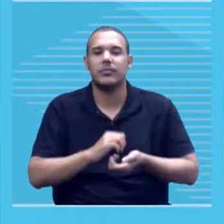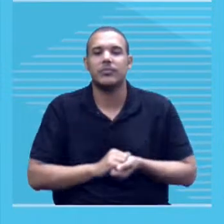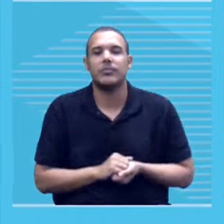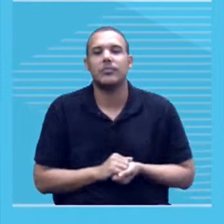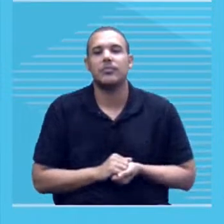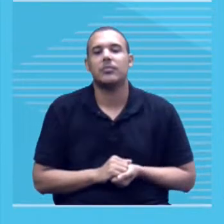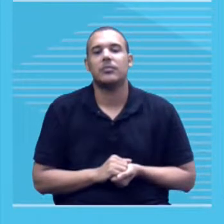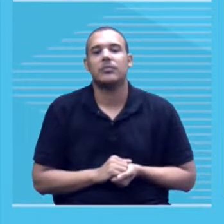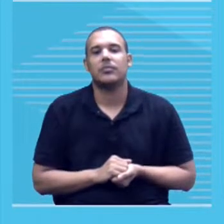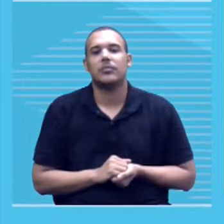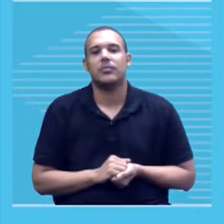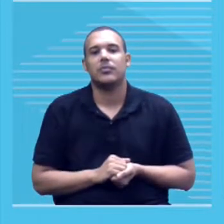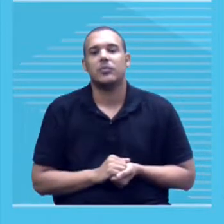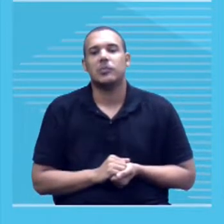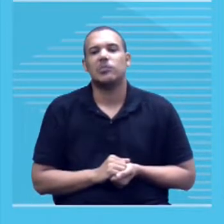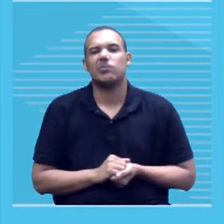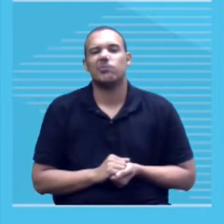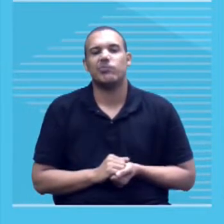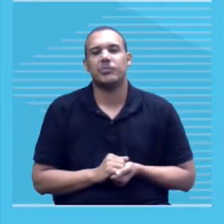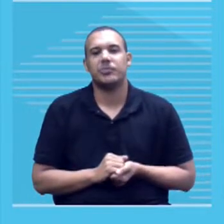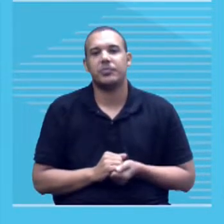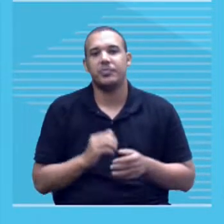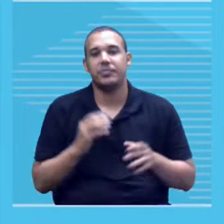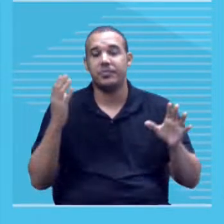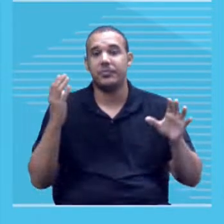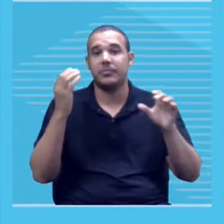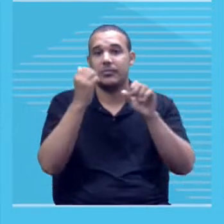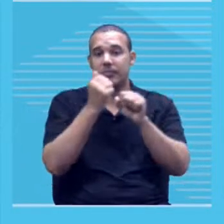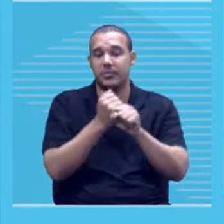da corrente seria igual a